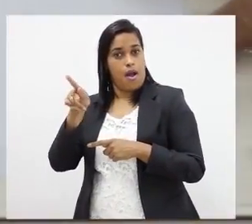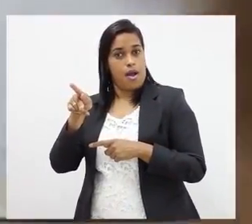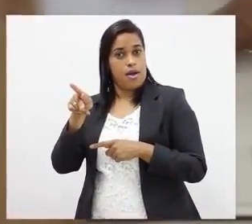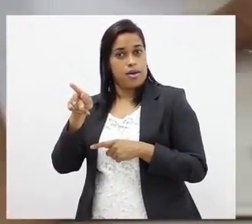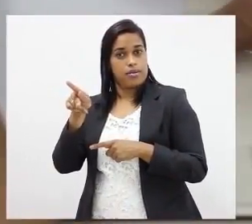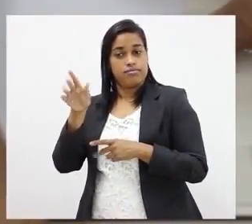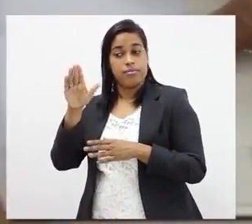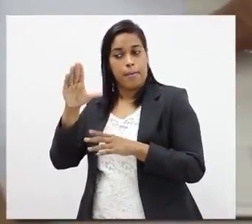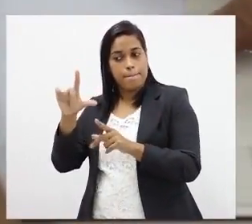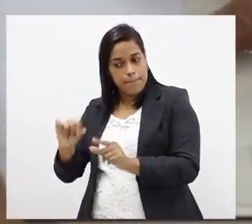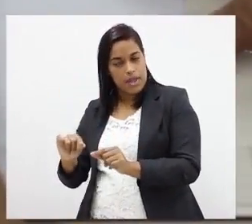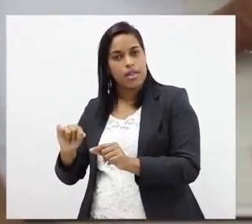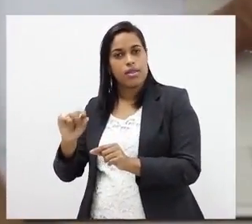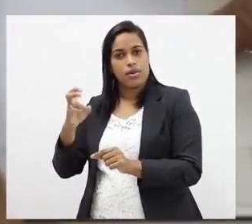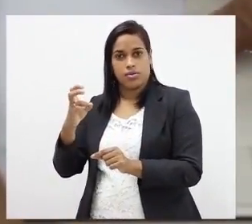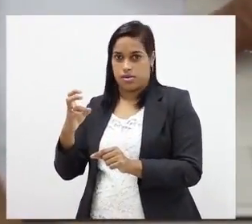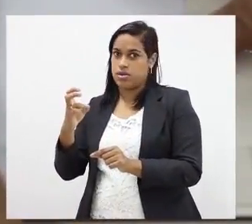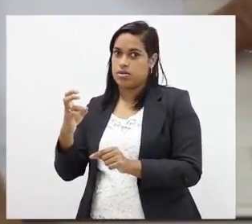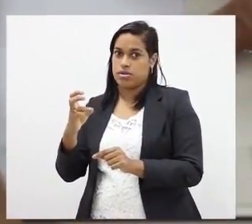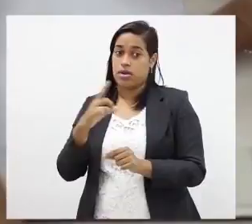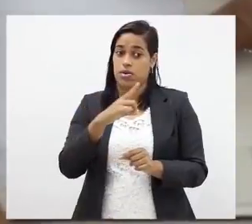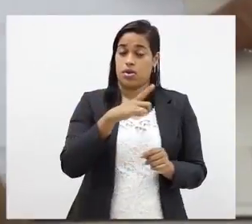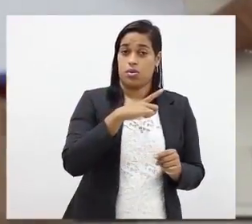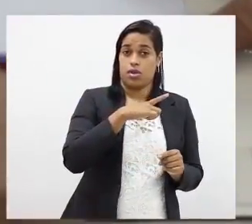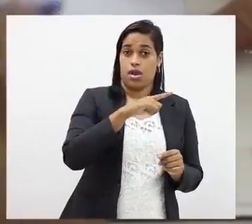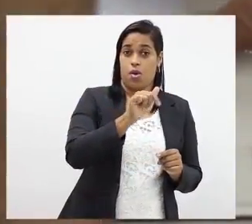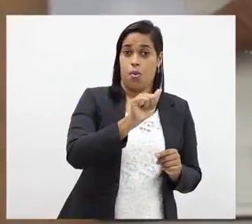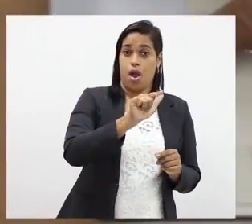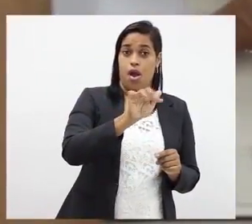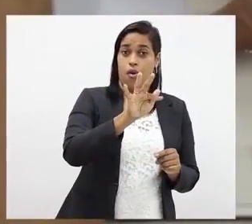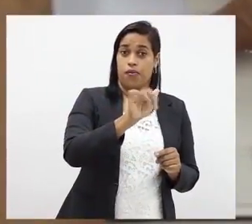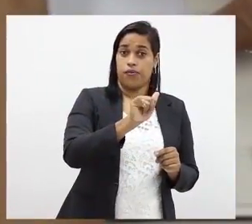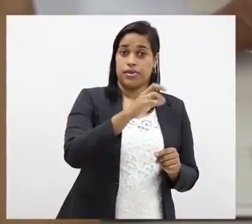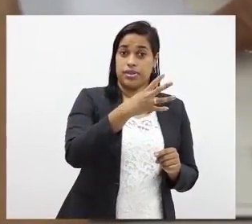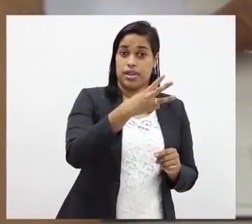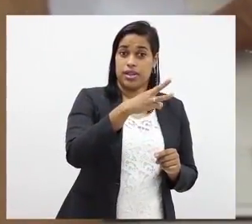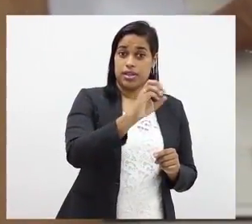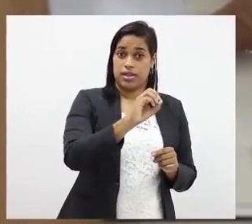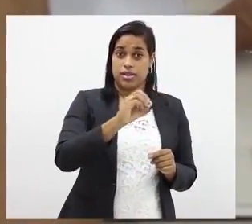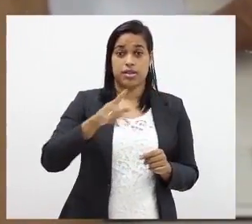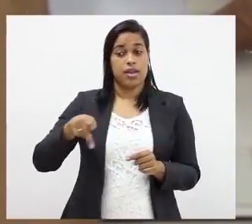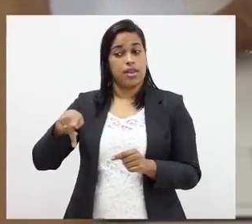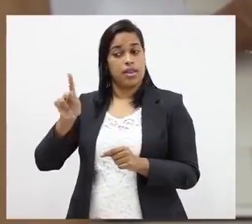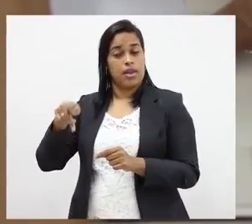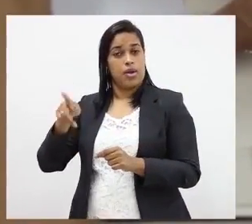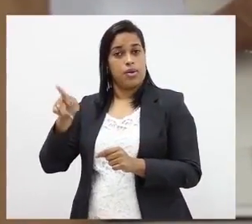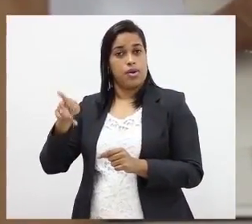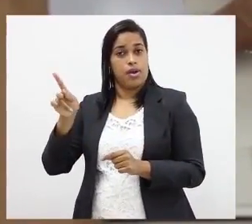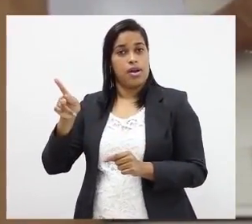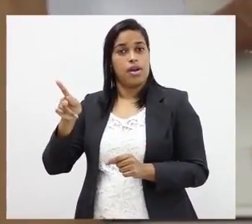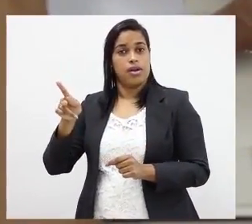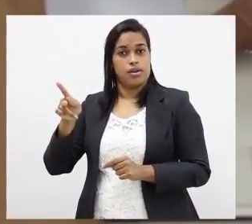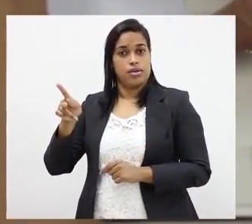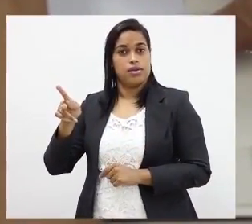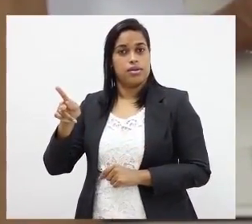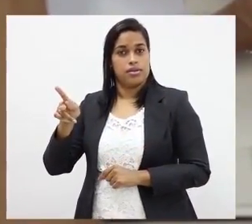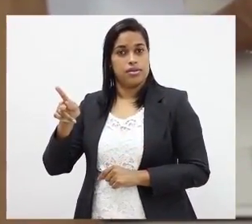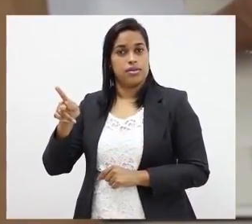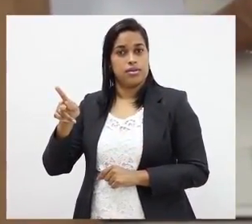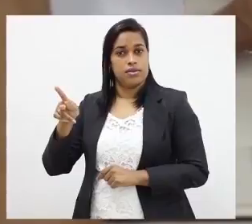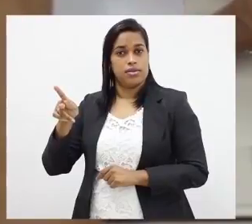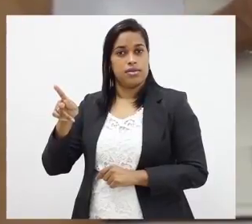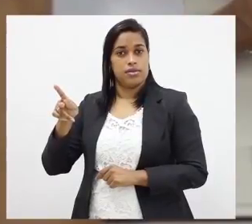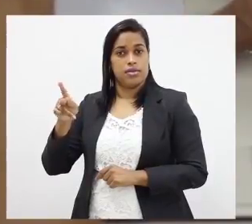meio. Quando eu tenho uma alfa de 30, eu tenho um K de